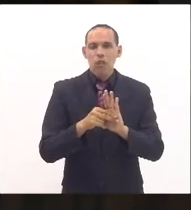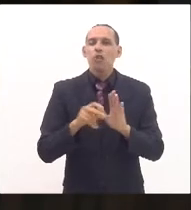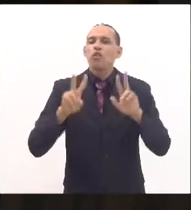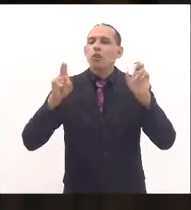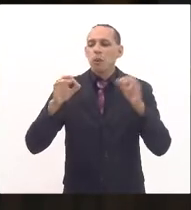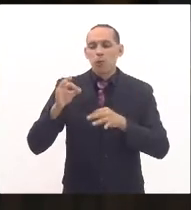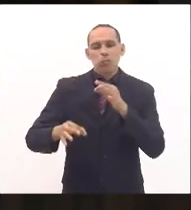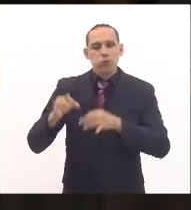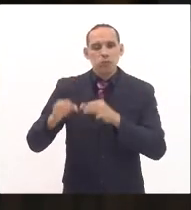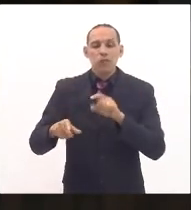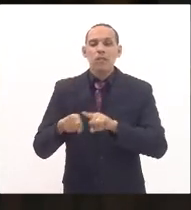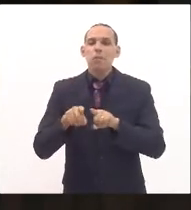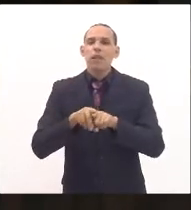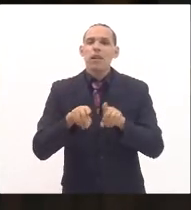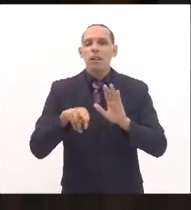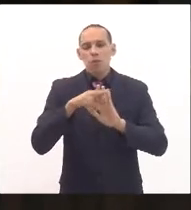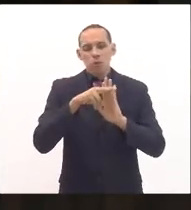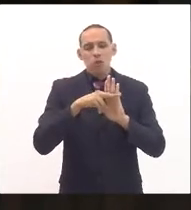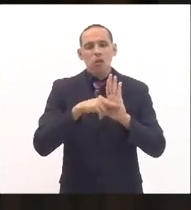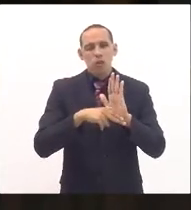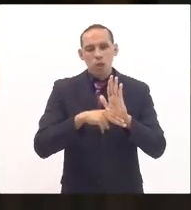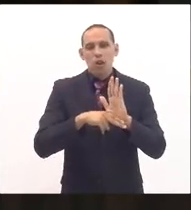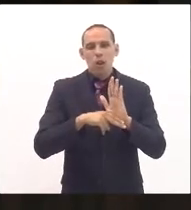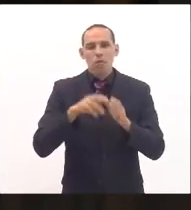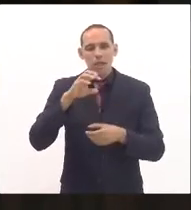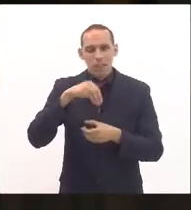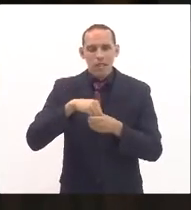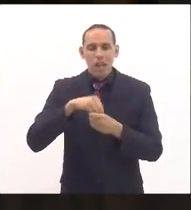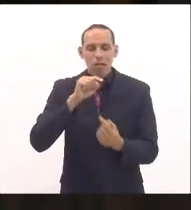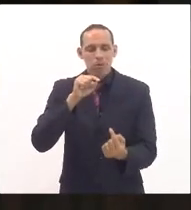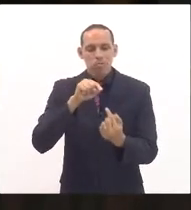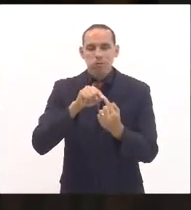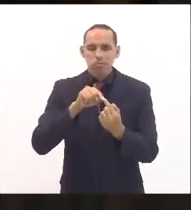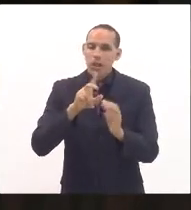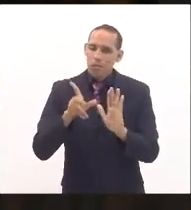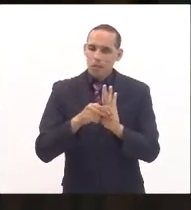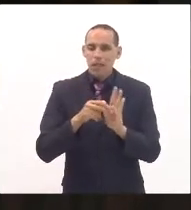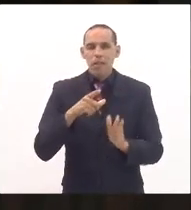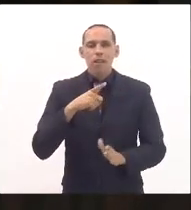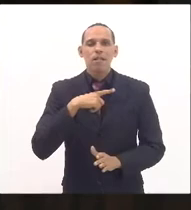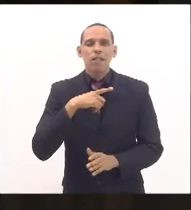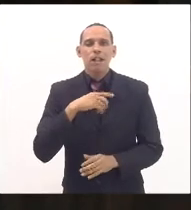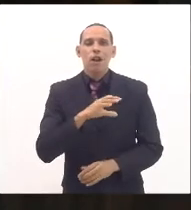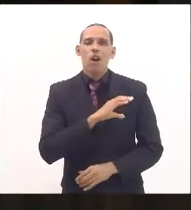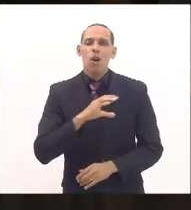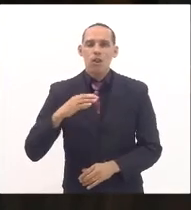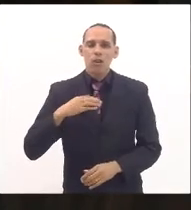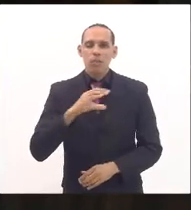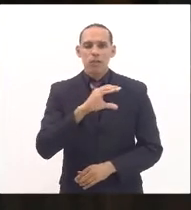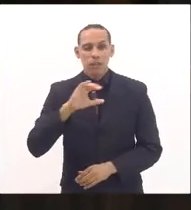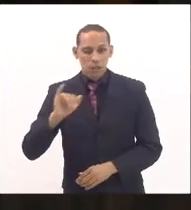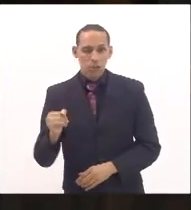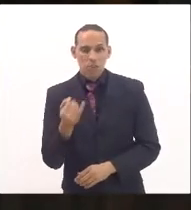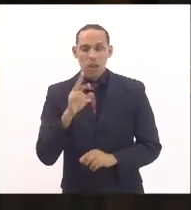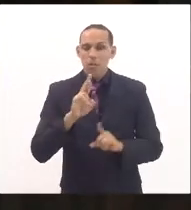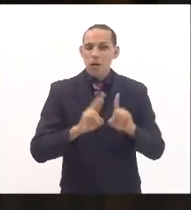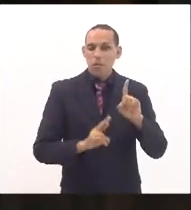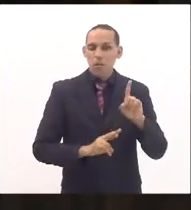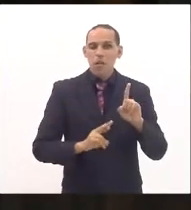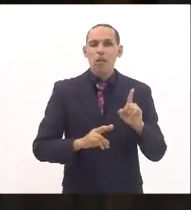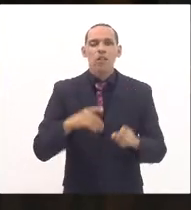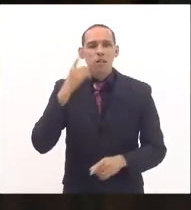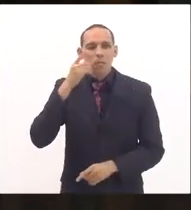de normas internas e proposições externas favorável com emenda na Comissão de Constituição e Justiça. Relator, deputado